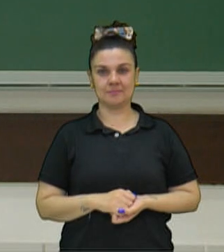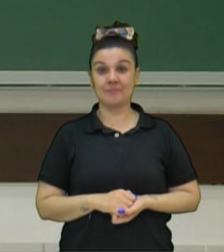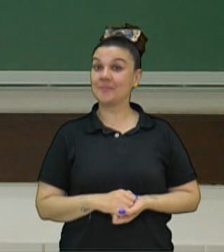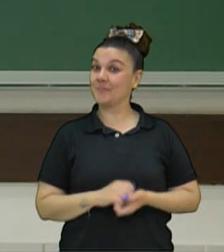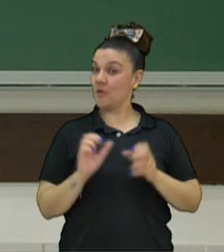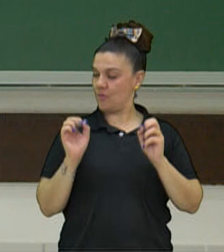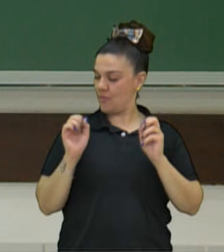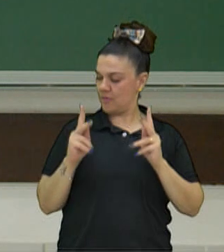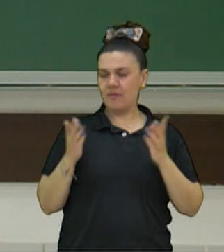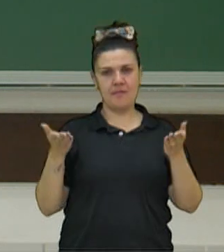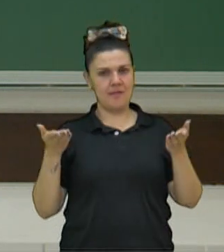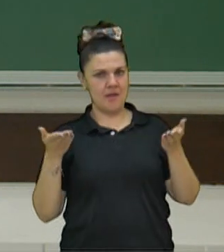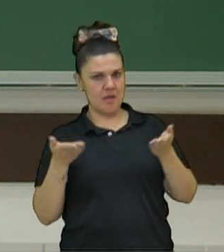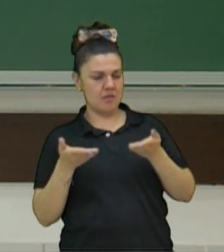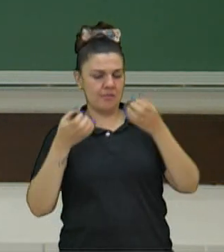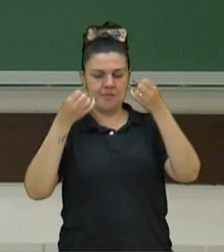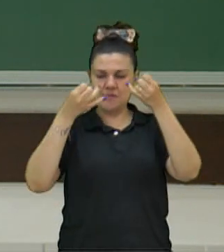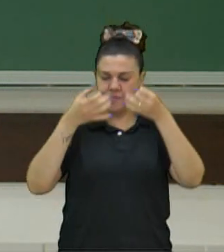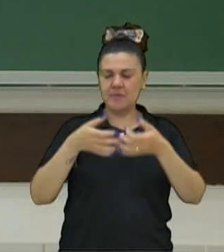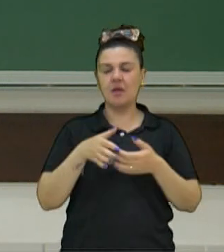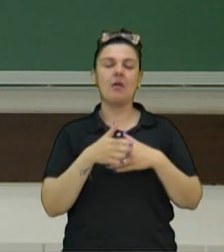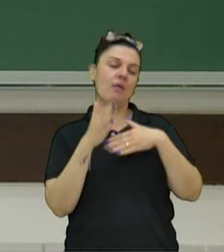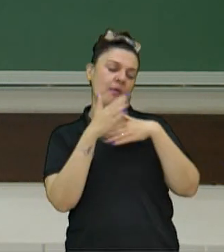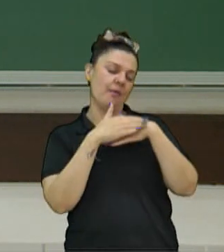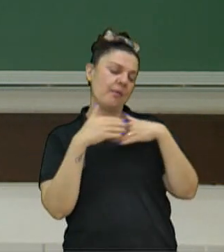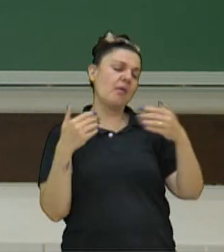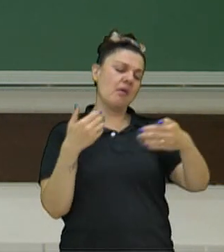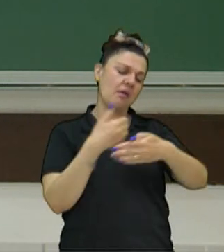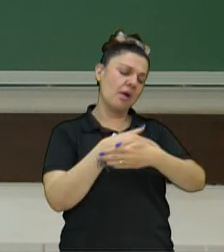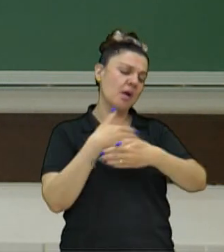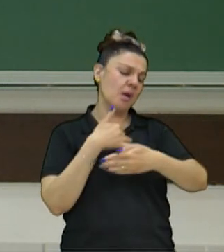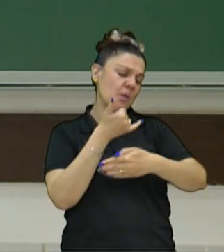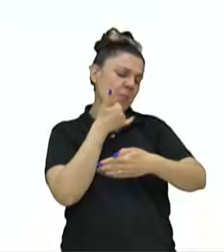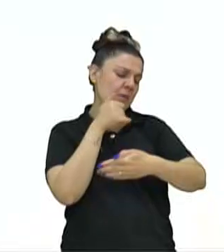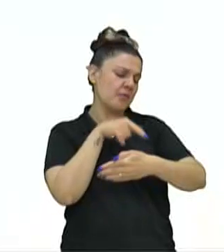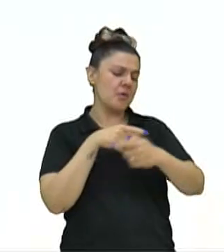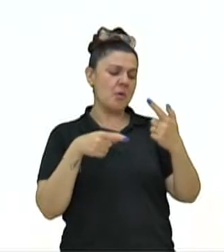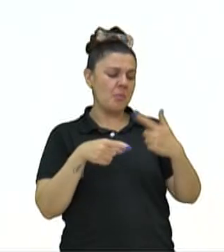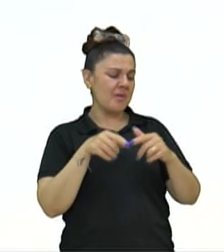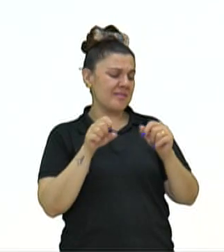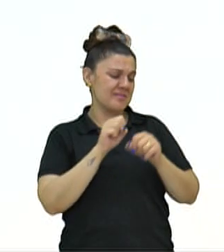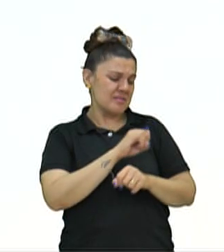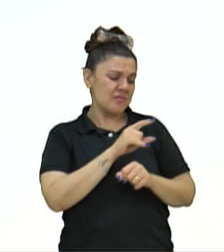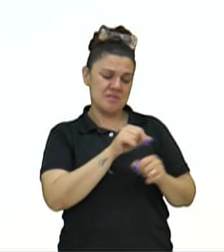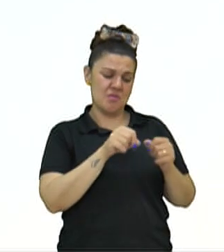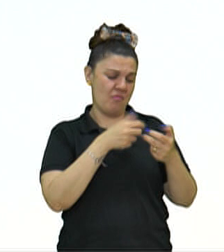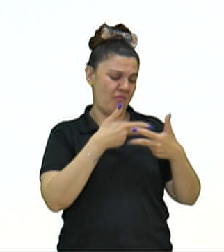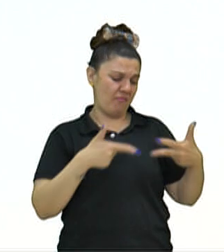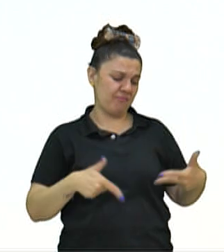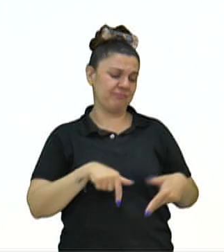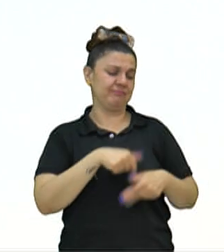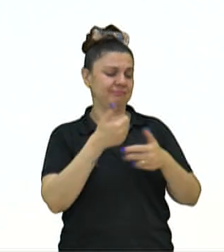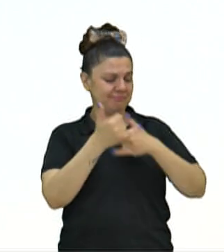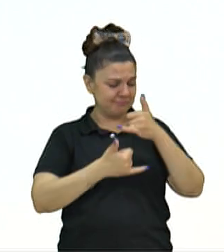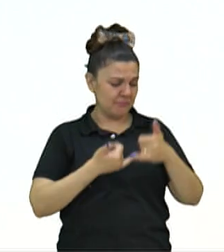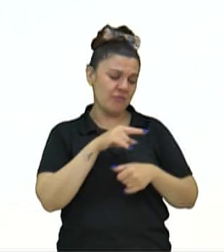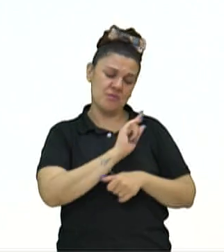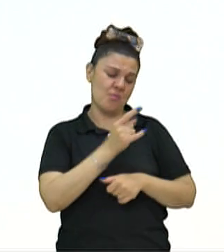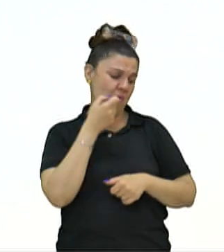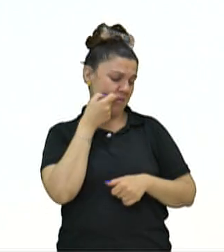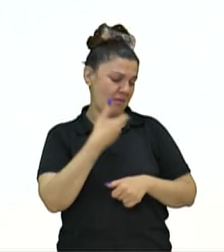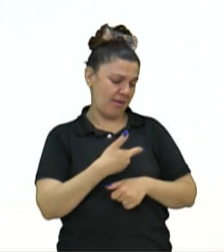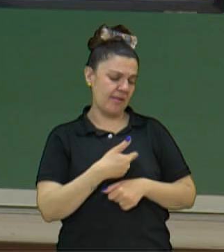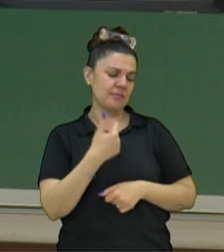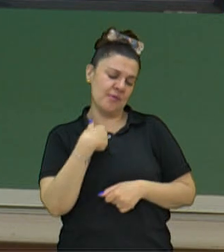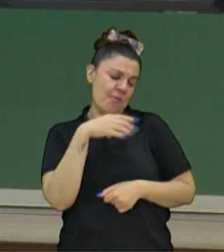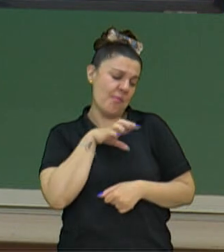Ok? Então ele fala pra ele, né? Eu te perdoo porque se você não fizesse essas coisas, você não seria um gato e